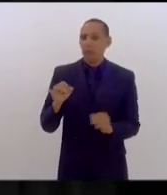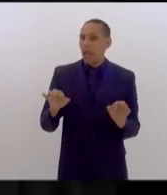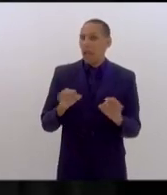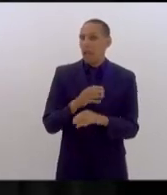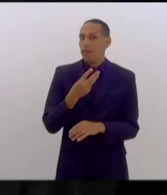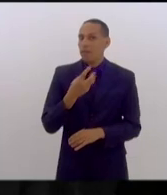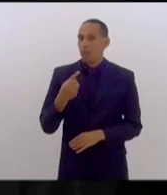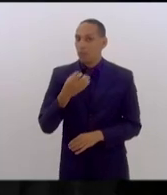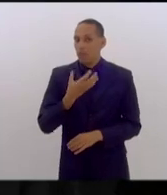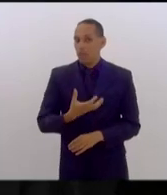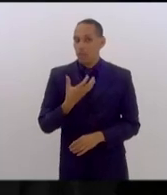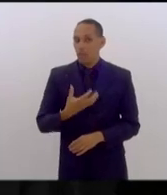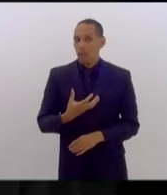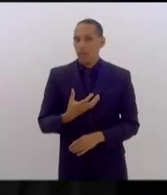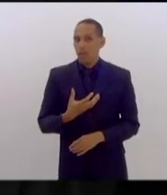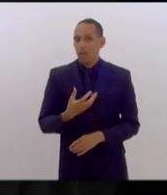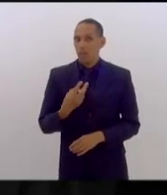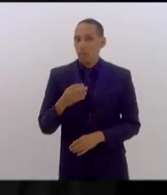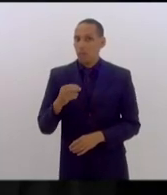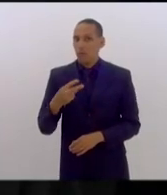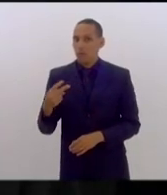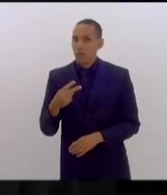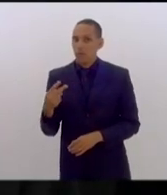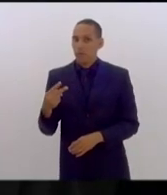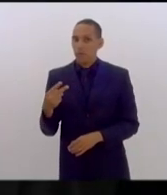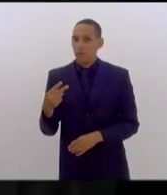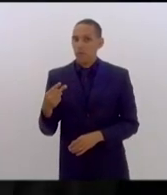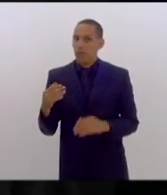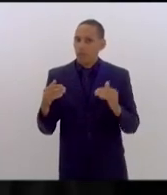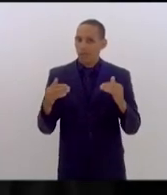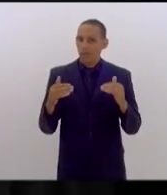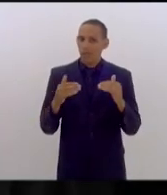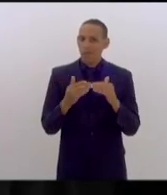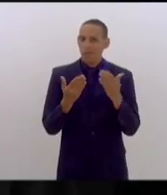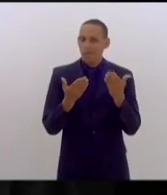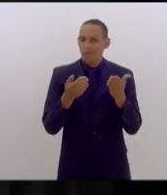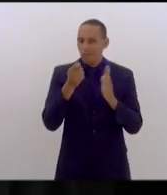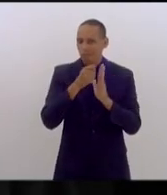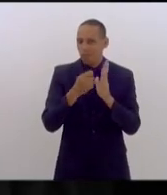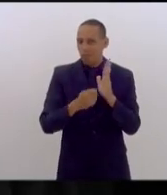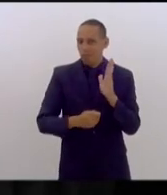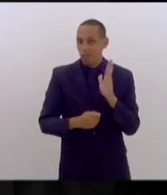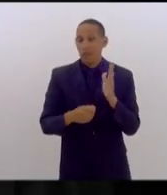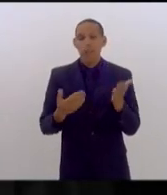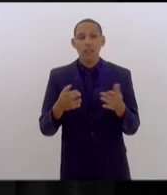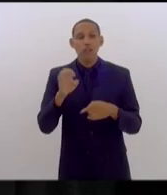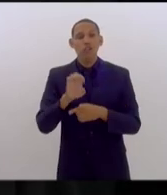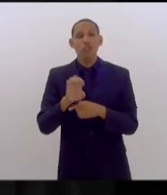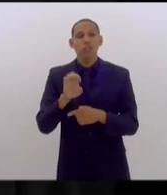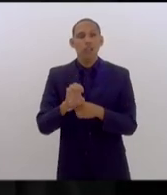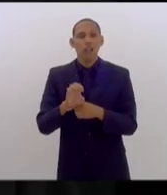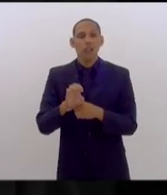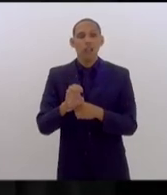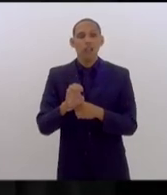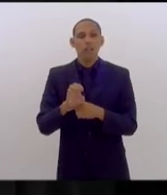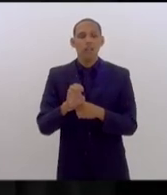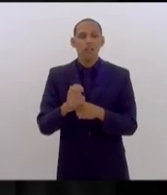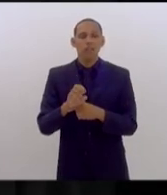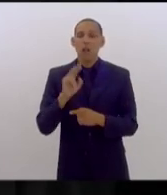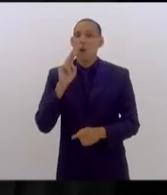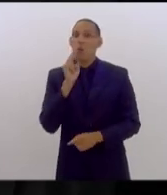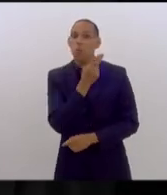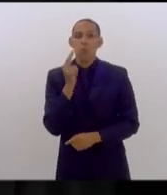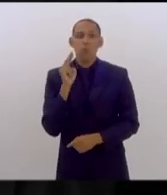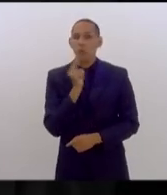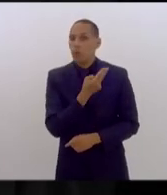findará em 3112 Na Linha Do que faz diferença se escreve o estado em caráter de